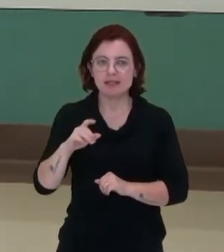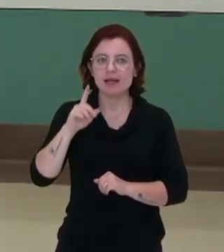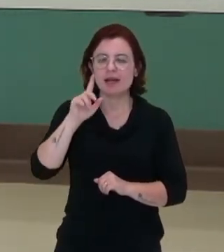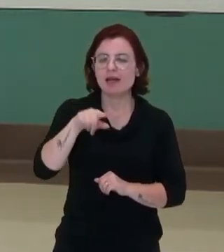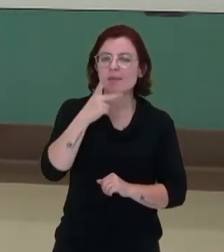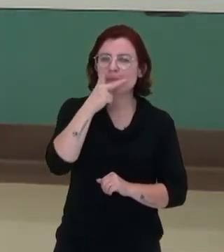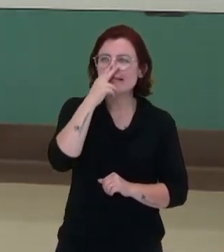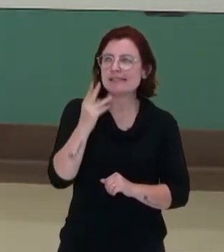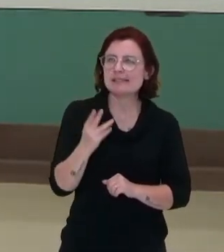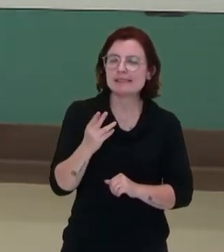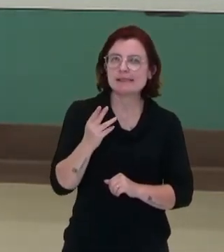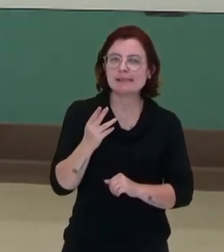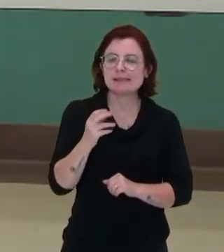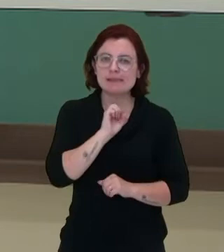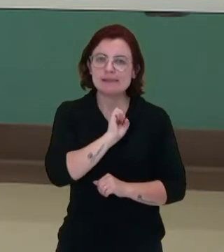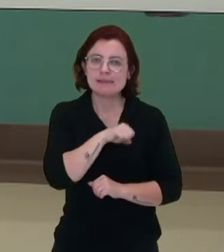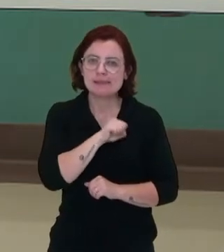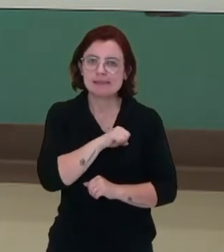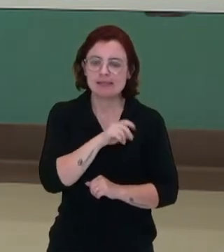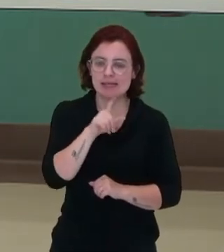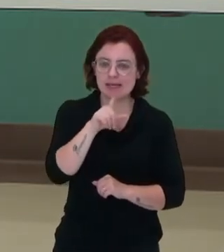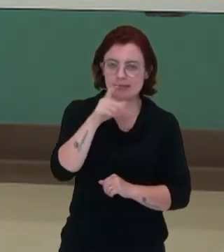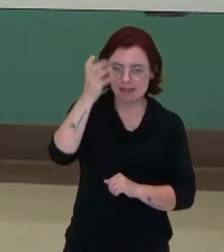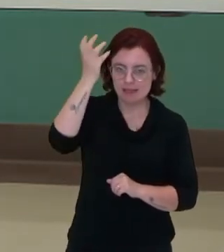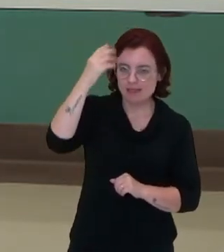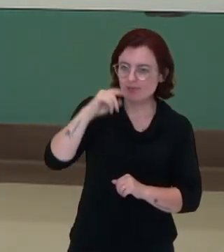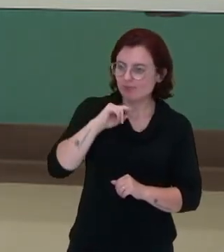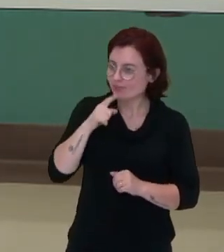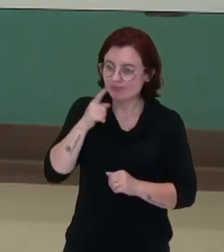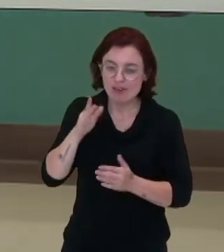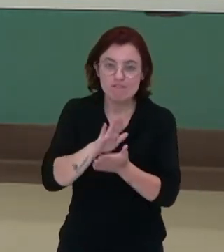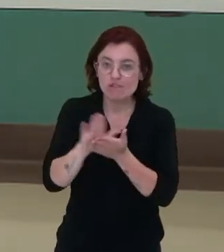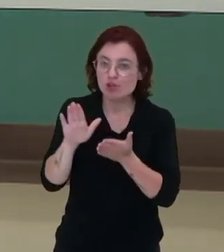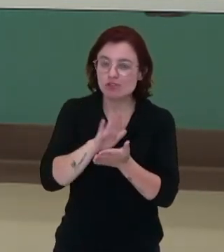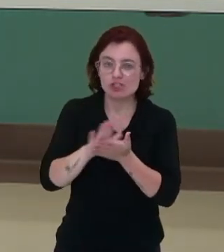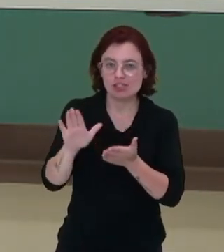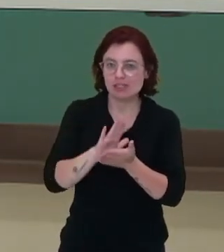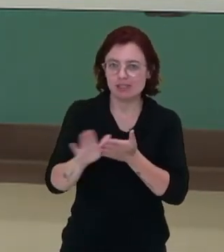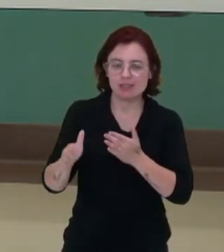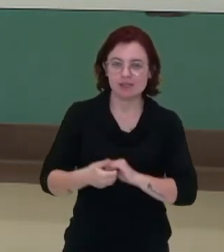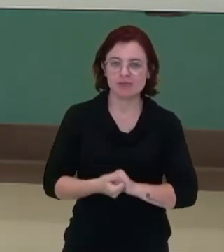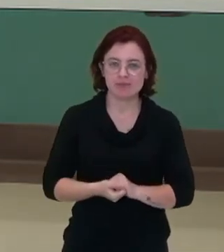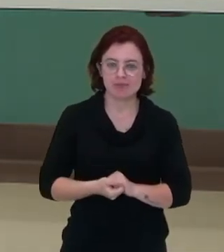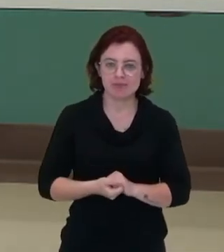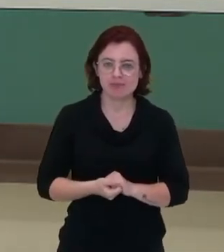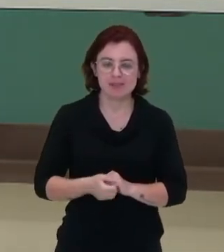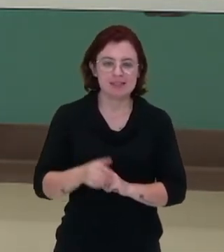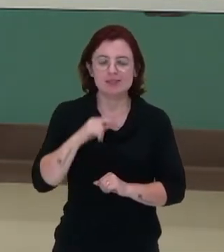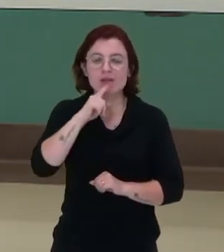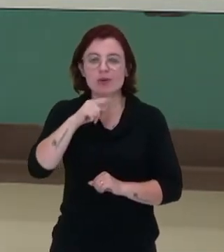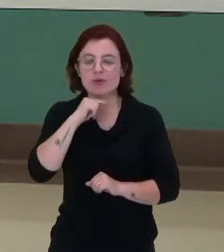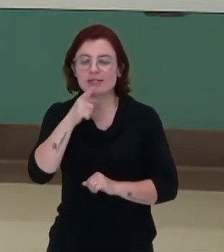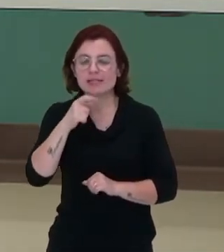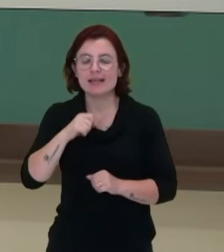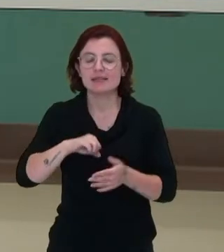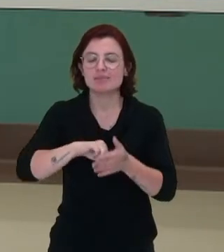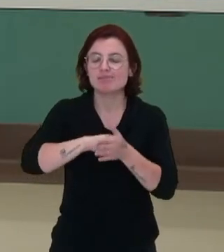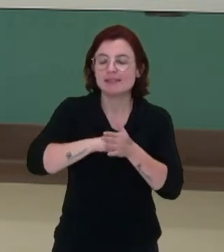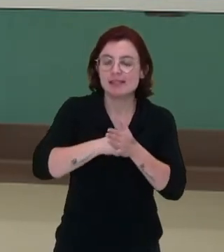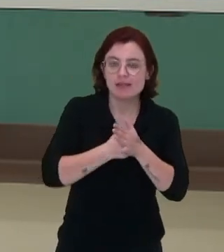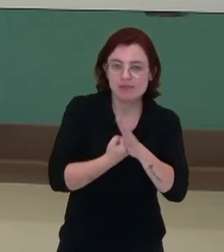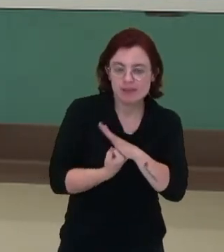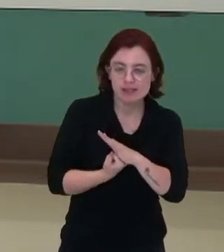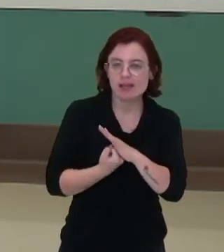rei. É um xeque que ele não consegue fugir, ele não consegue se proteger com uma